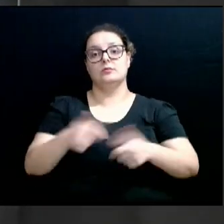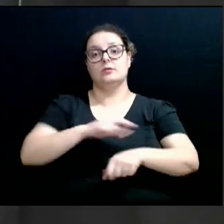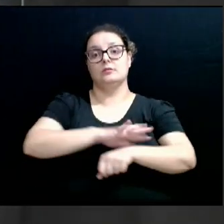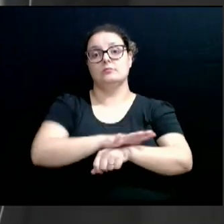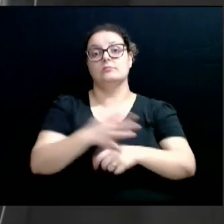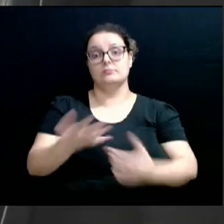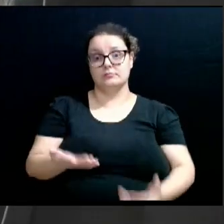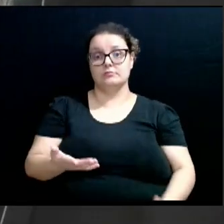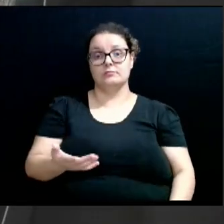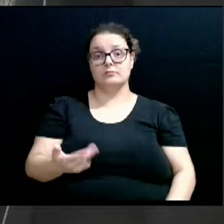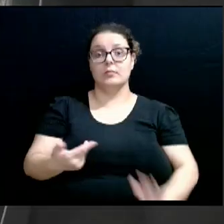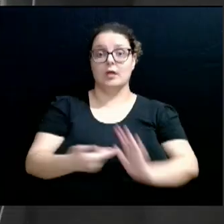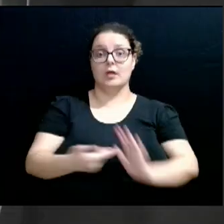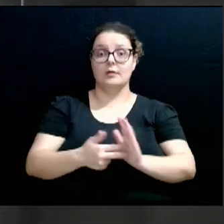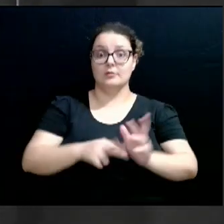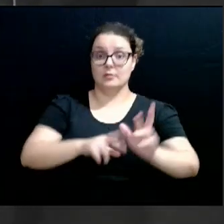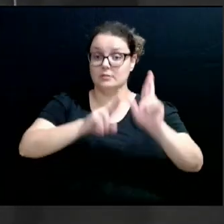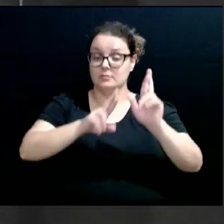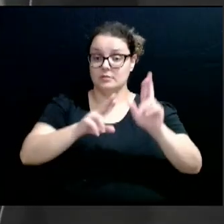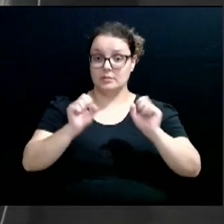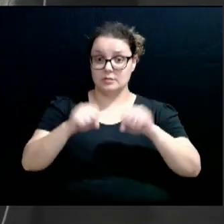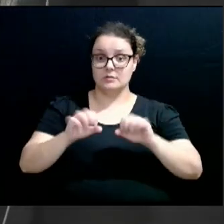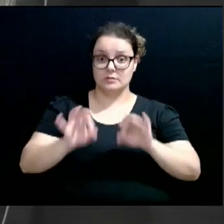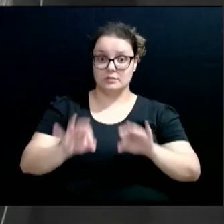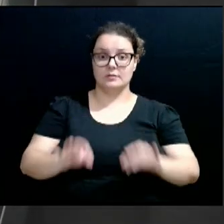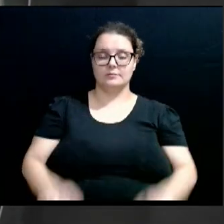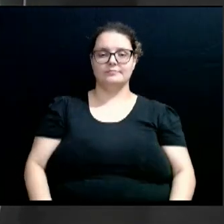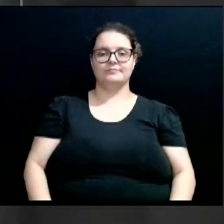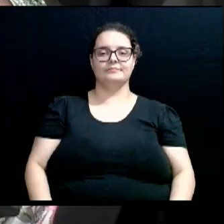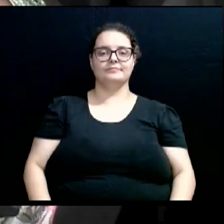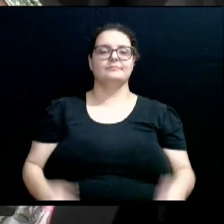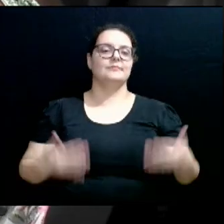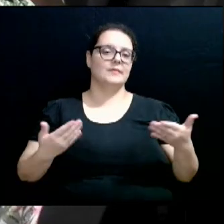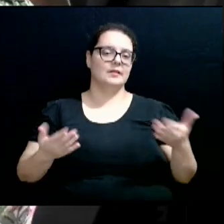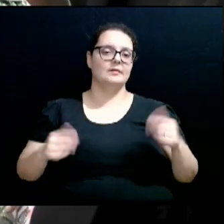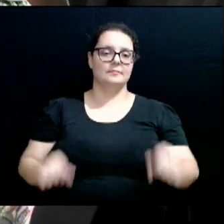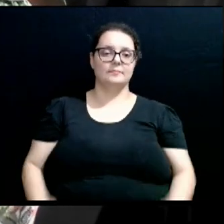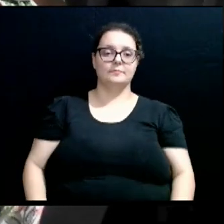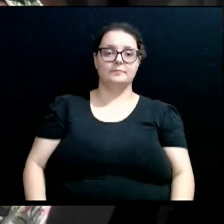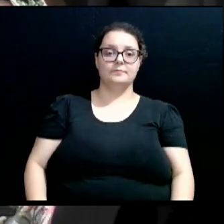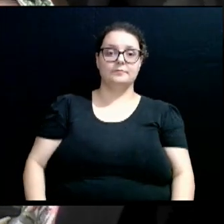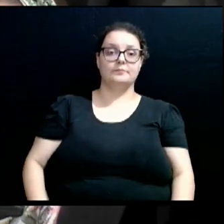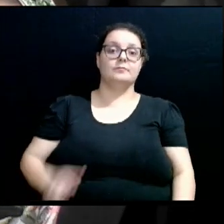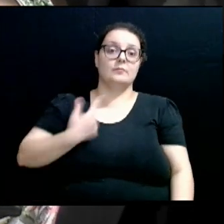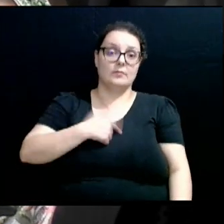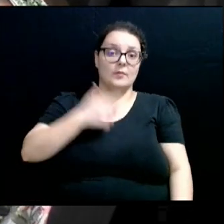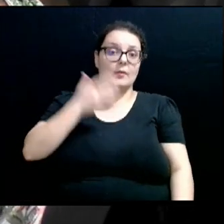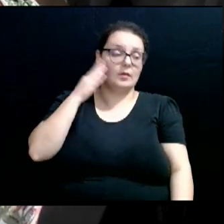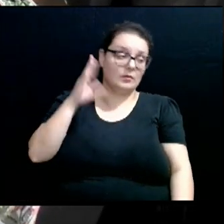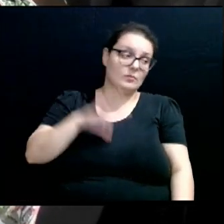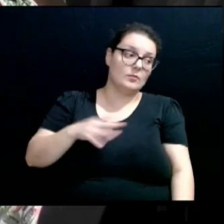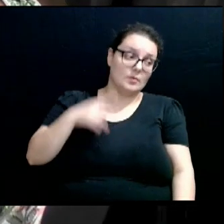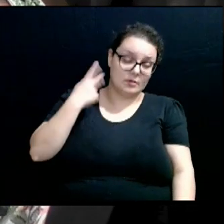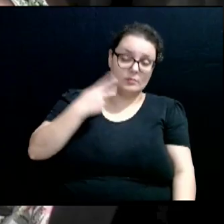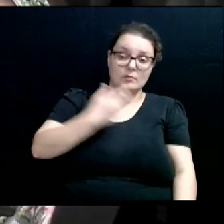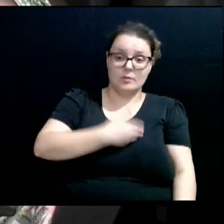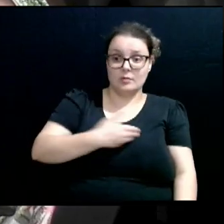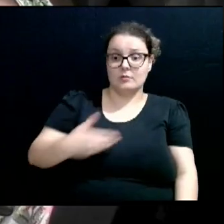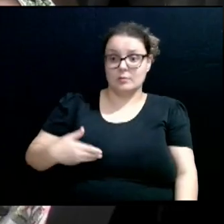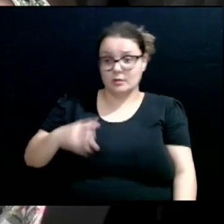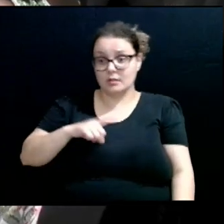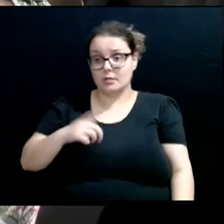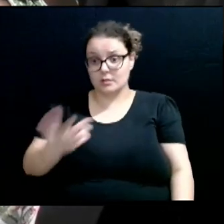esperançar mesmo. Tá certo. Bom, nós sabemos que o município tem políticas públicas, né? Aquilo que a